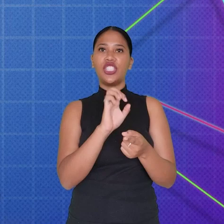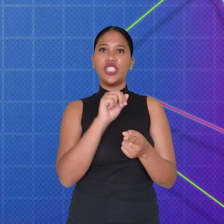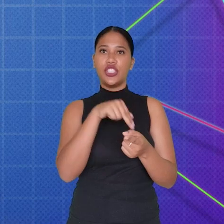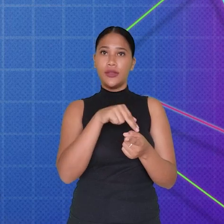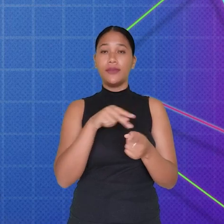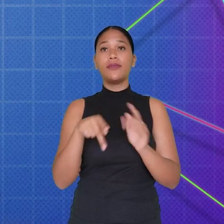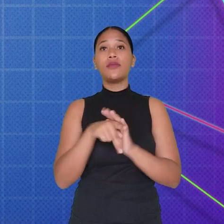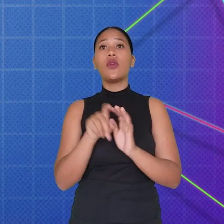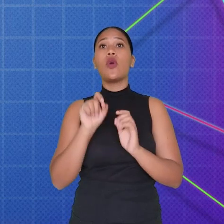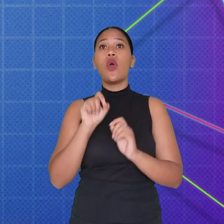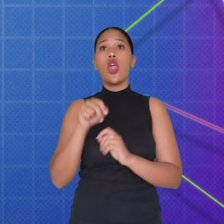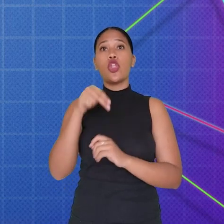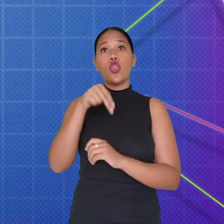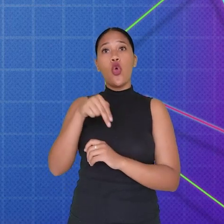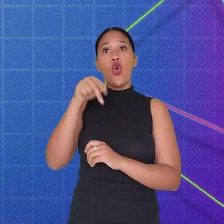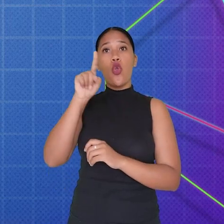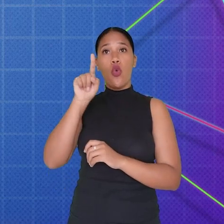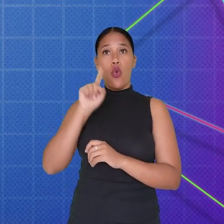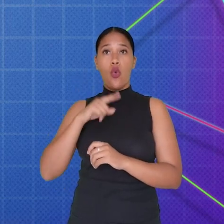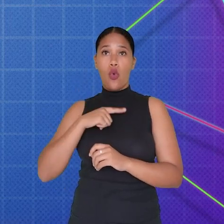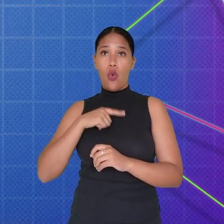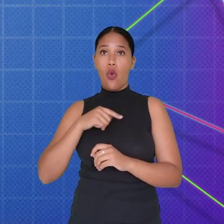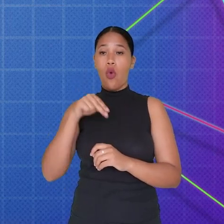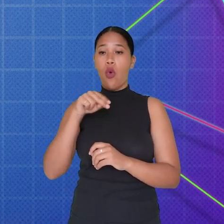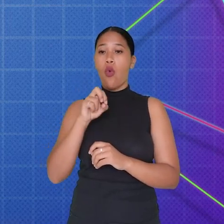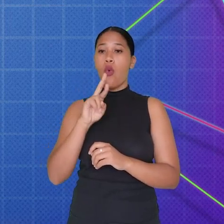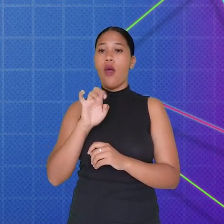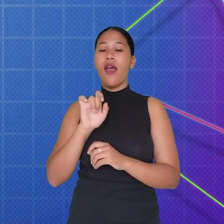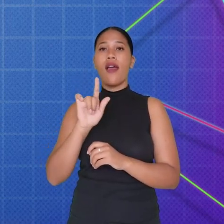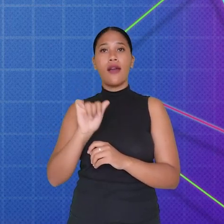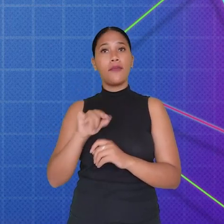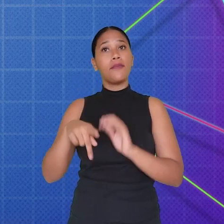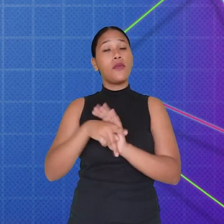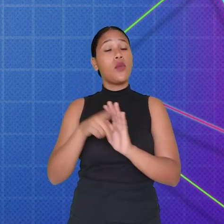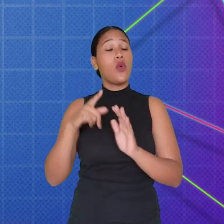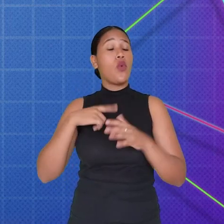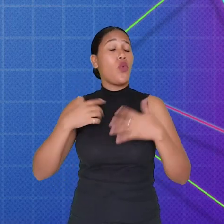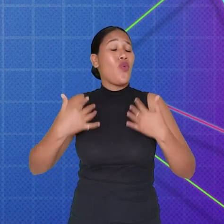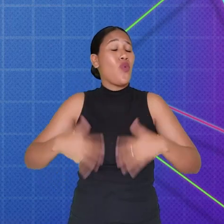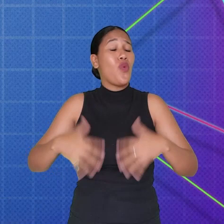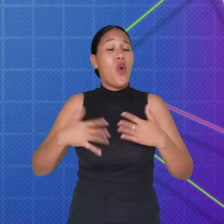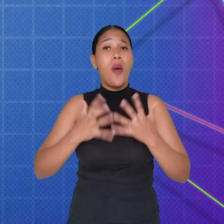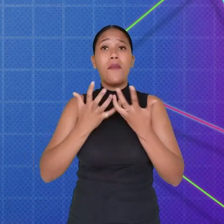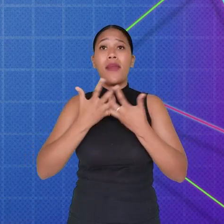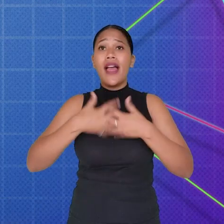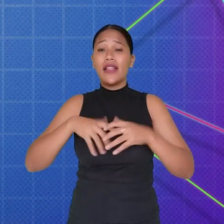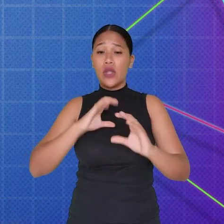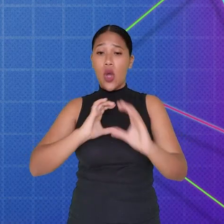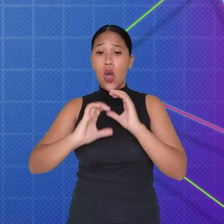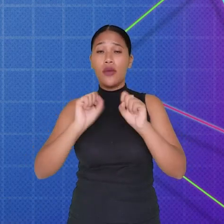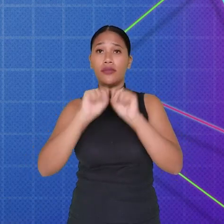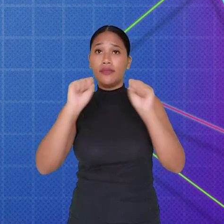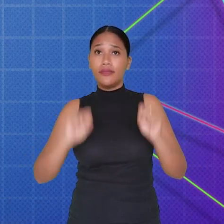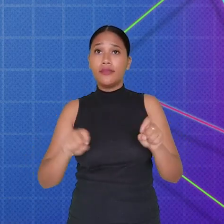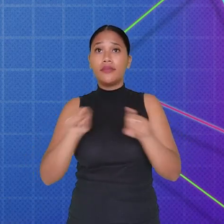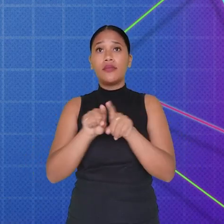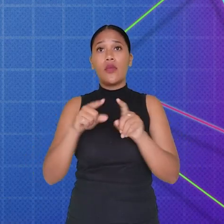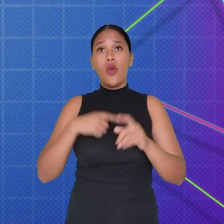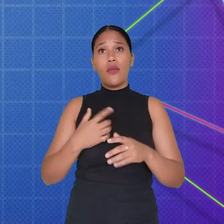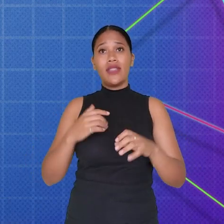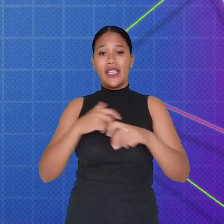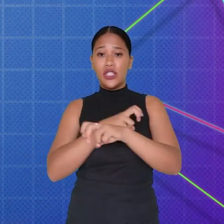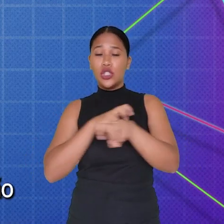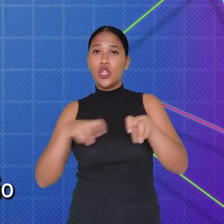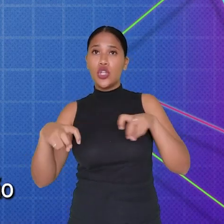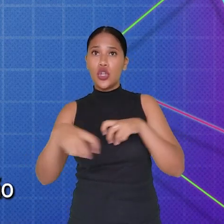de Computação. Essa linguagem foi desenvolvida para simular sistemas complexos, como sistemas de comunicações e sistemas de